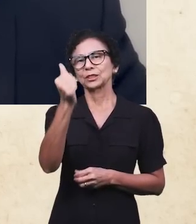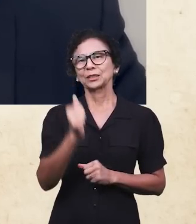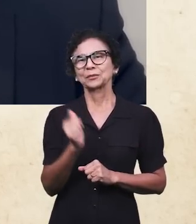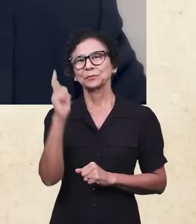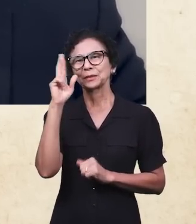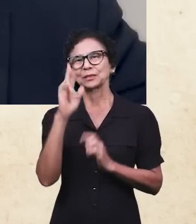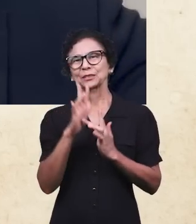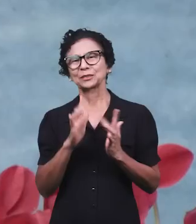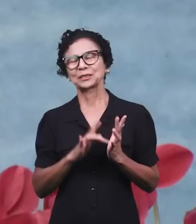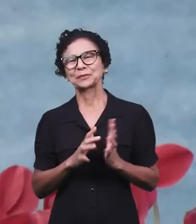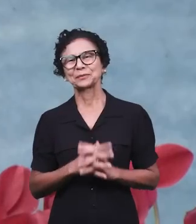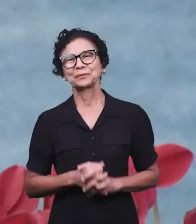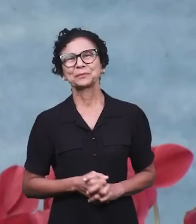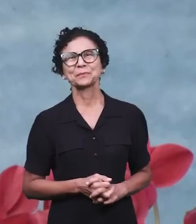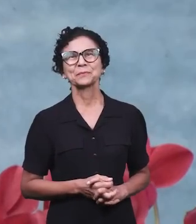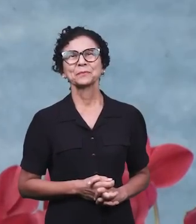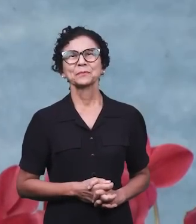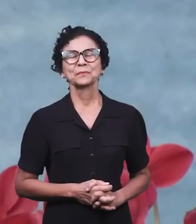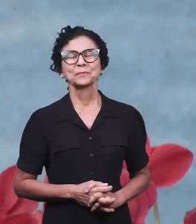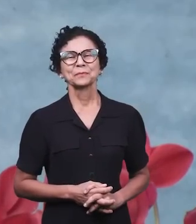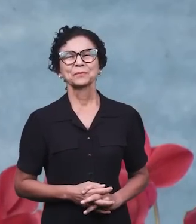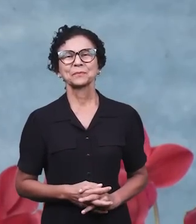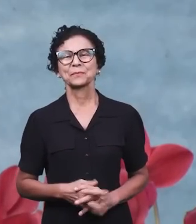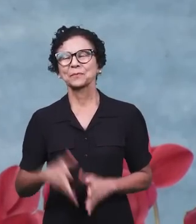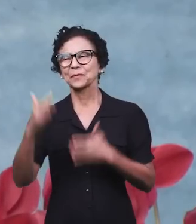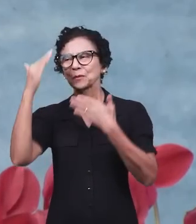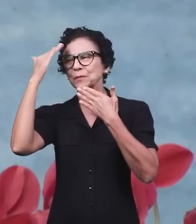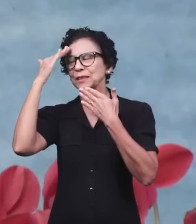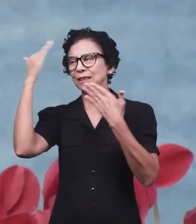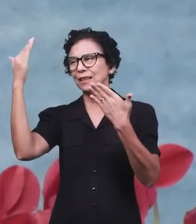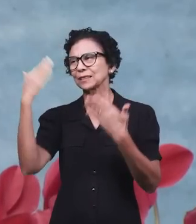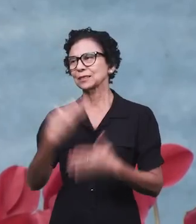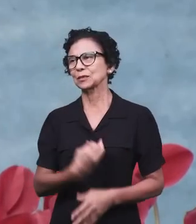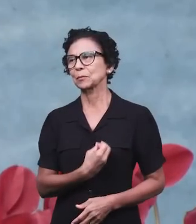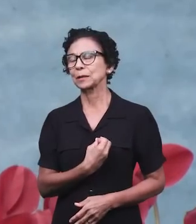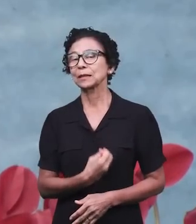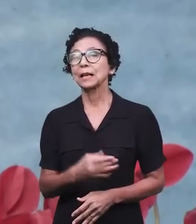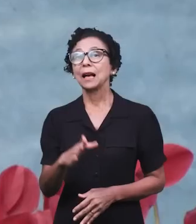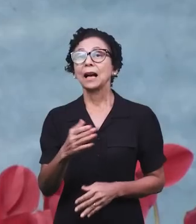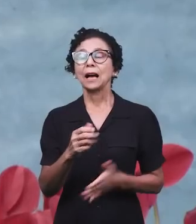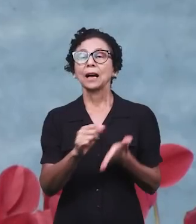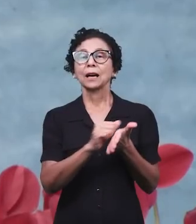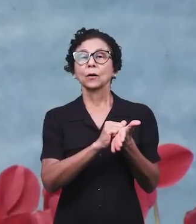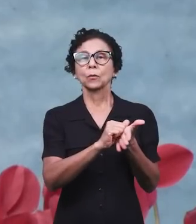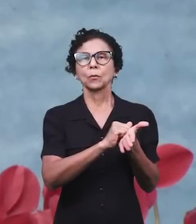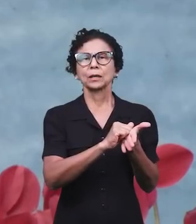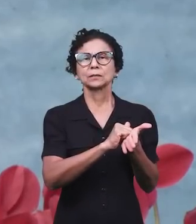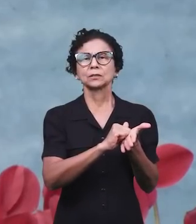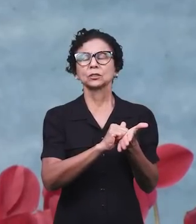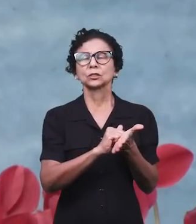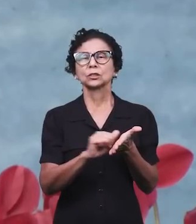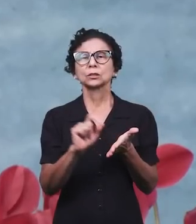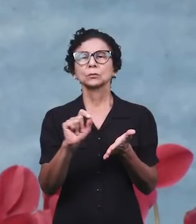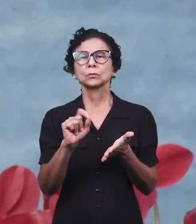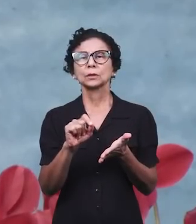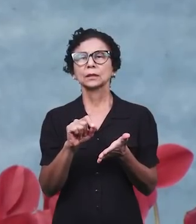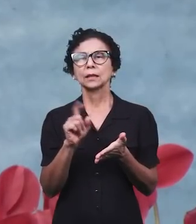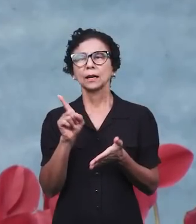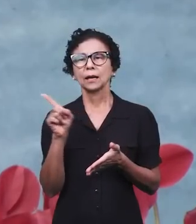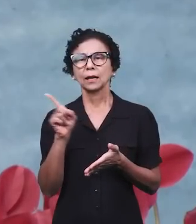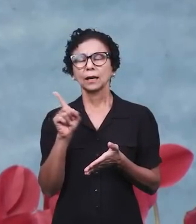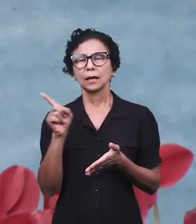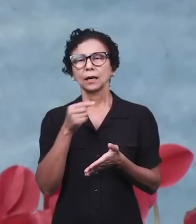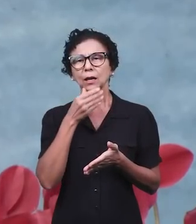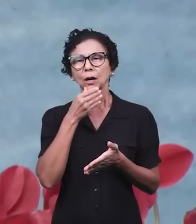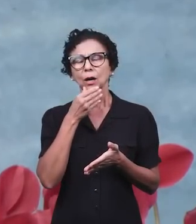A paz do Senhor Jesus. Amém, Neemias. Obrigado por sua participação. Só corrigindo aqui, o Neemias, ele é da igreja